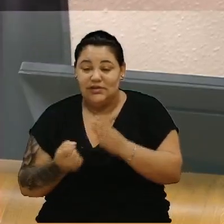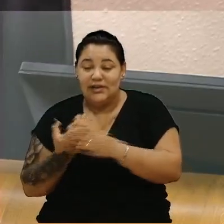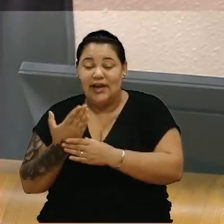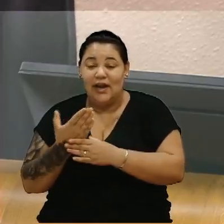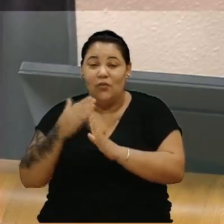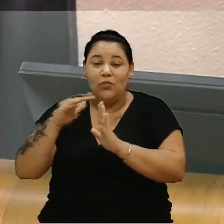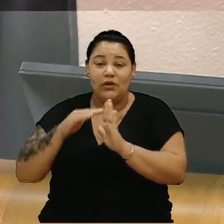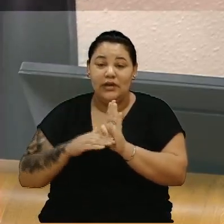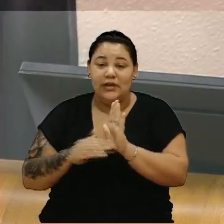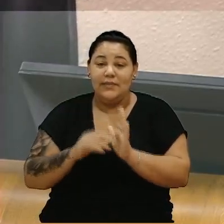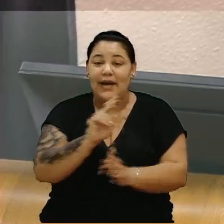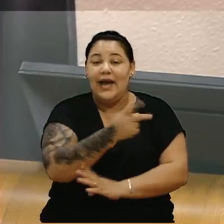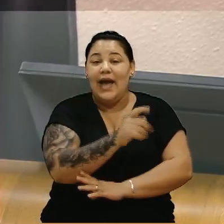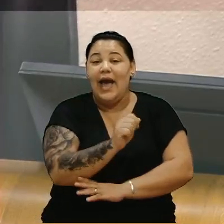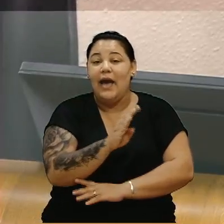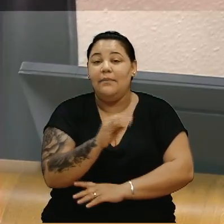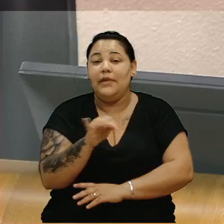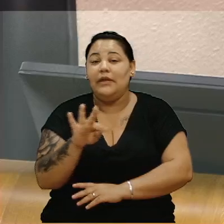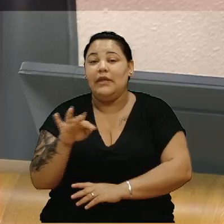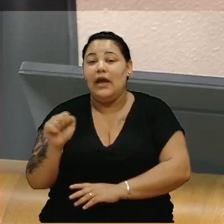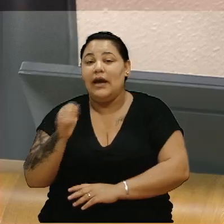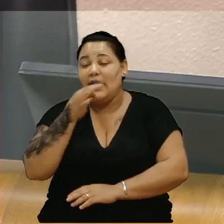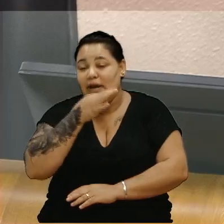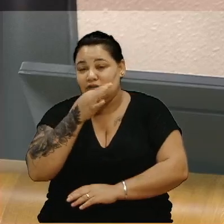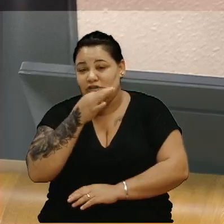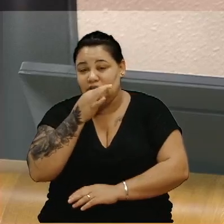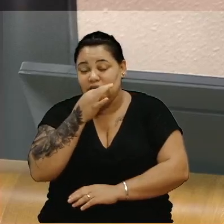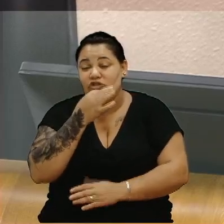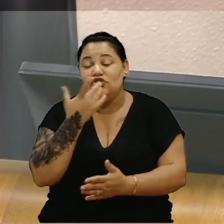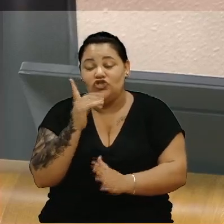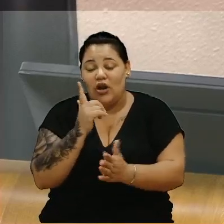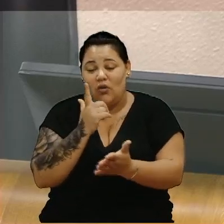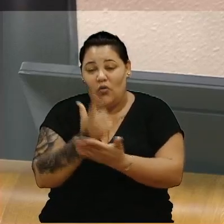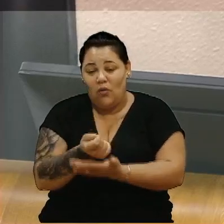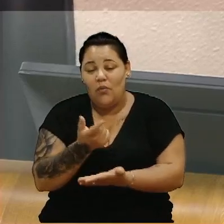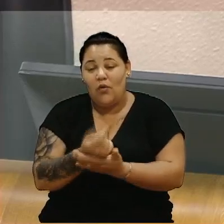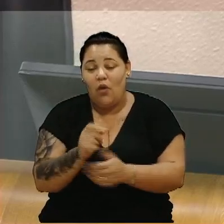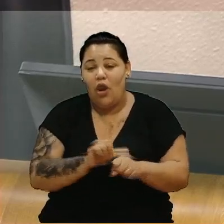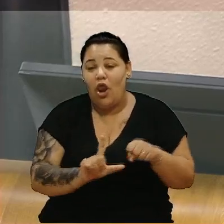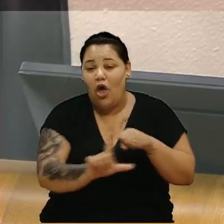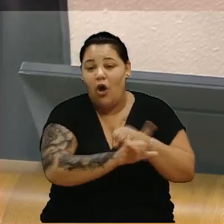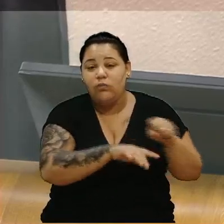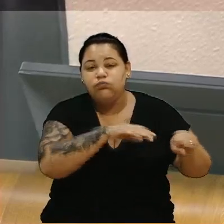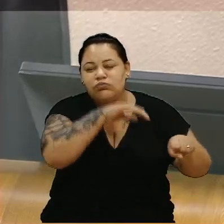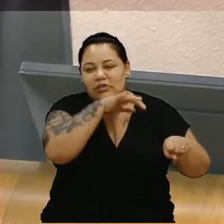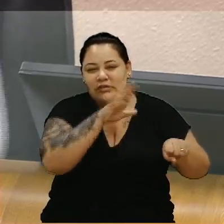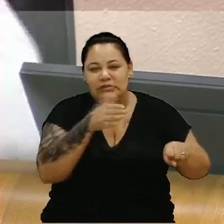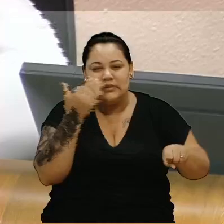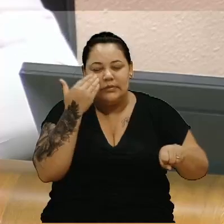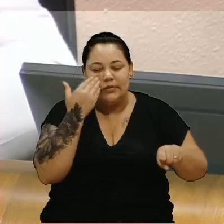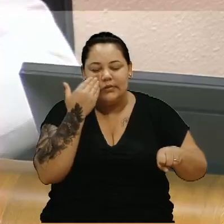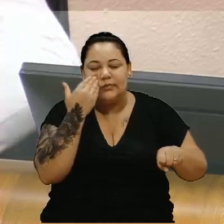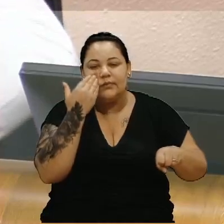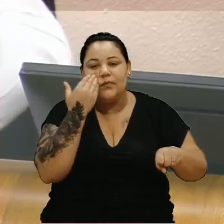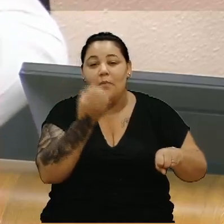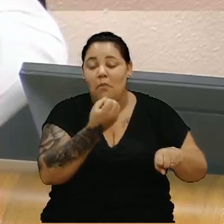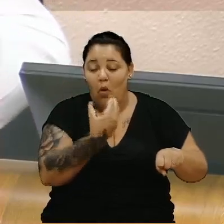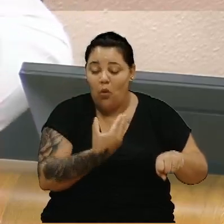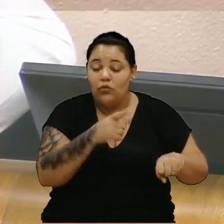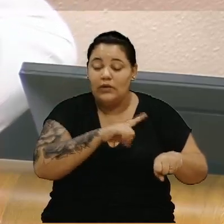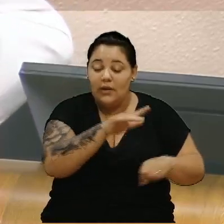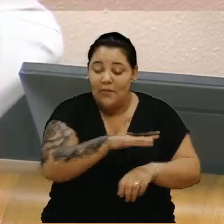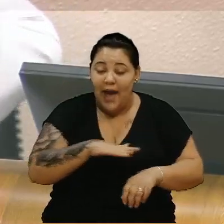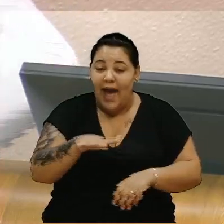Caxias. O município comprou 140 lotes urbanizados, está pronto para começar a receber famílias. Tem uma área,